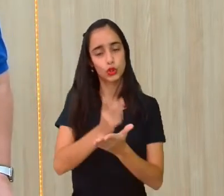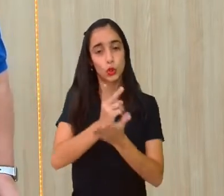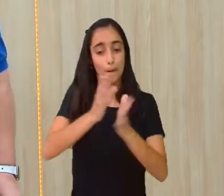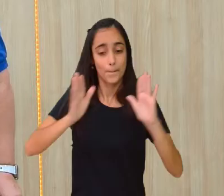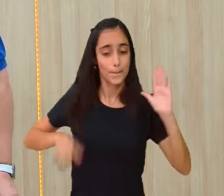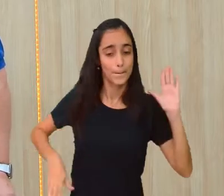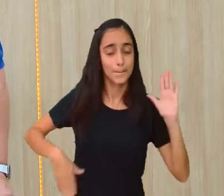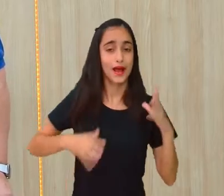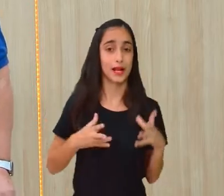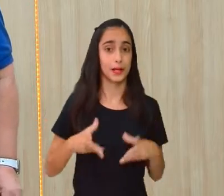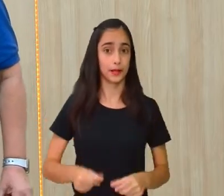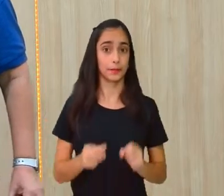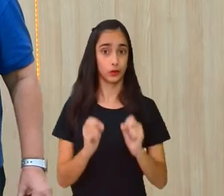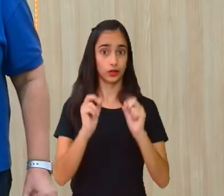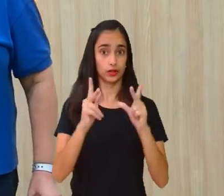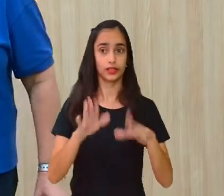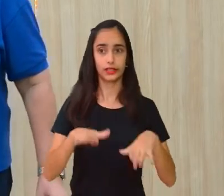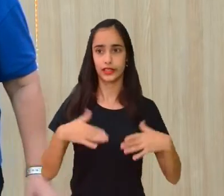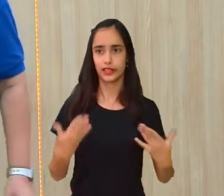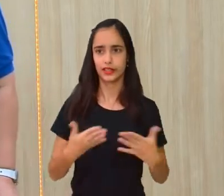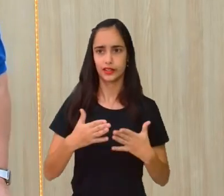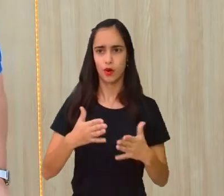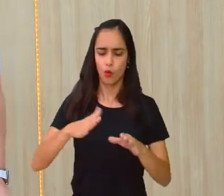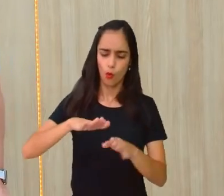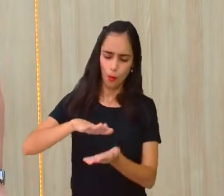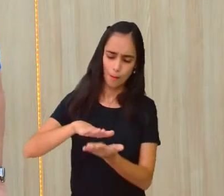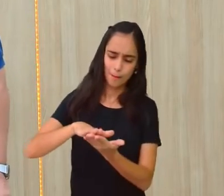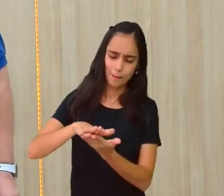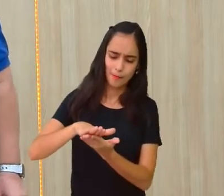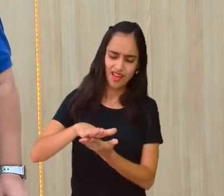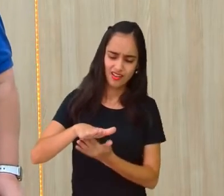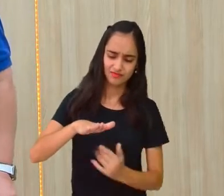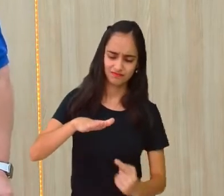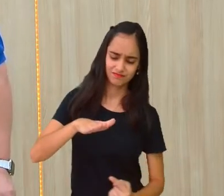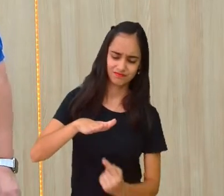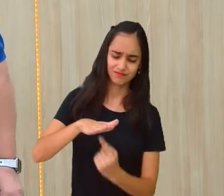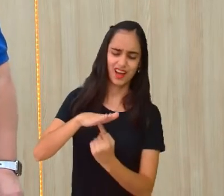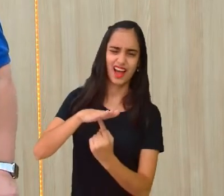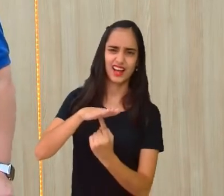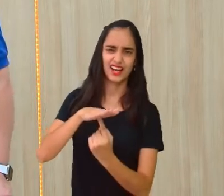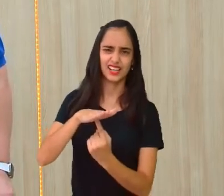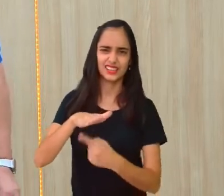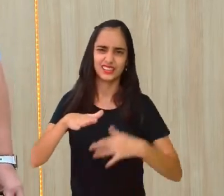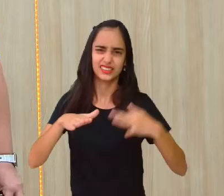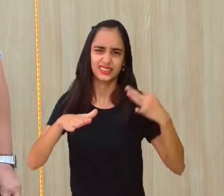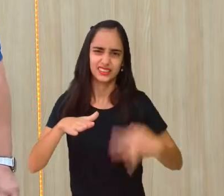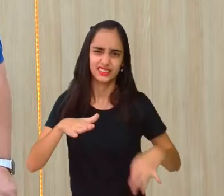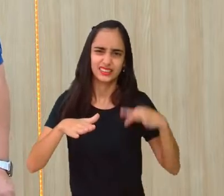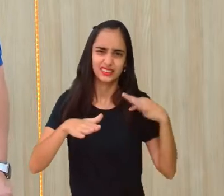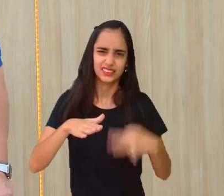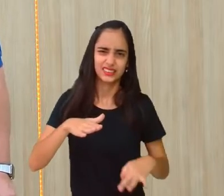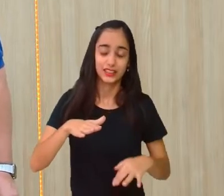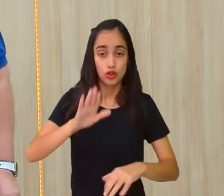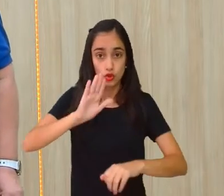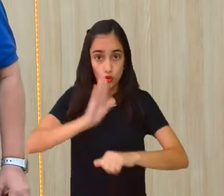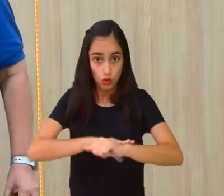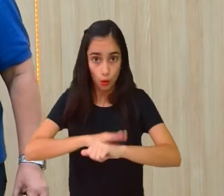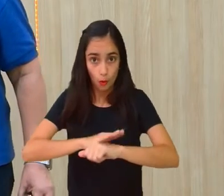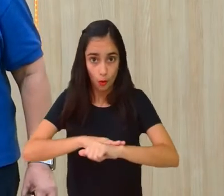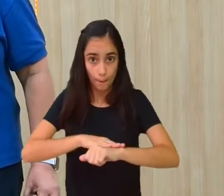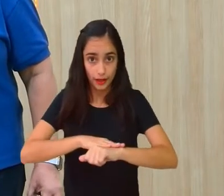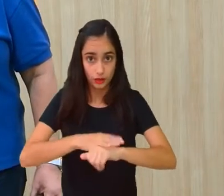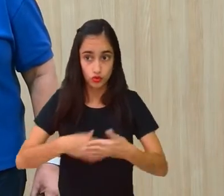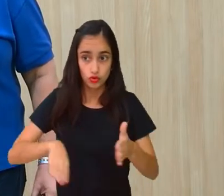esse pezinho aqui foi machucado. Na hora que ele foi cortado, um grupo de invasores chegaram